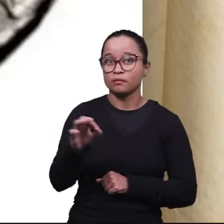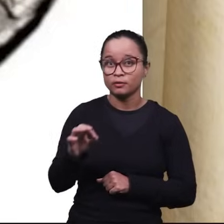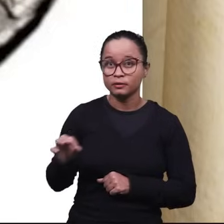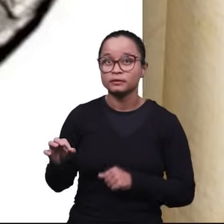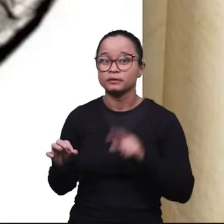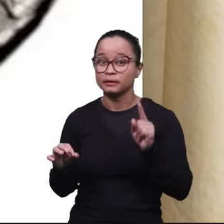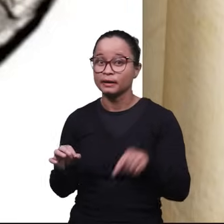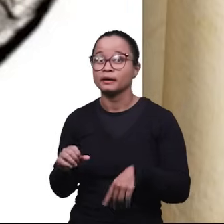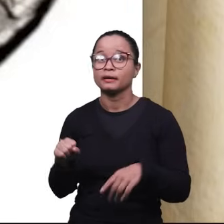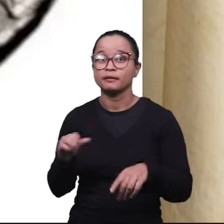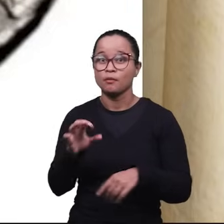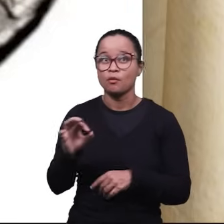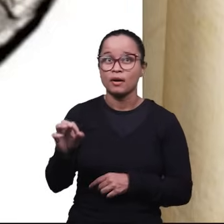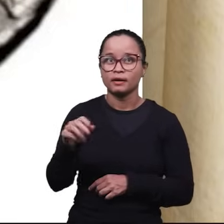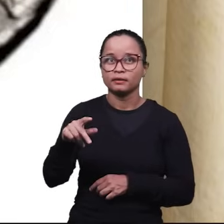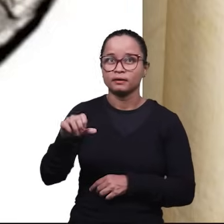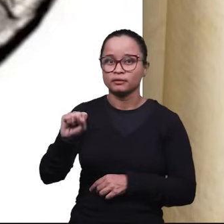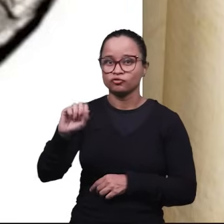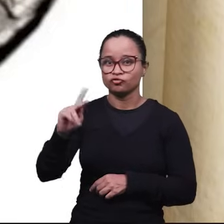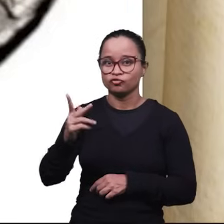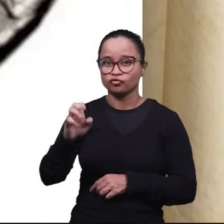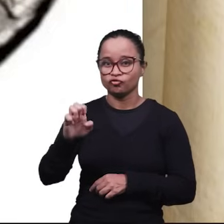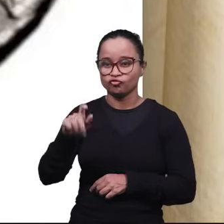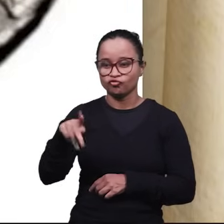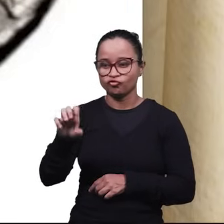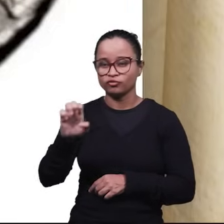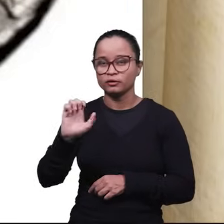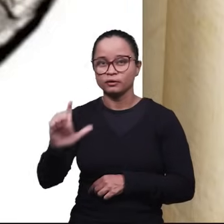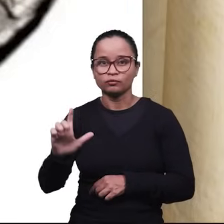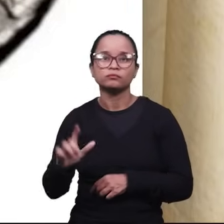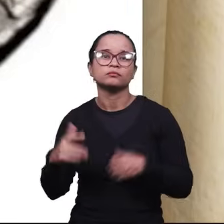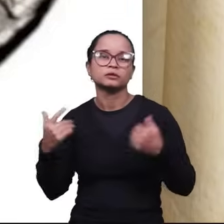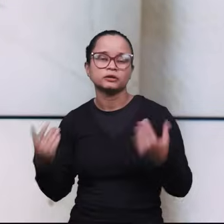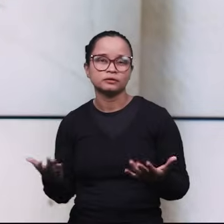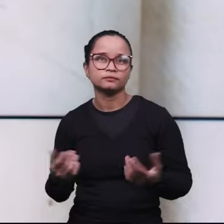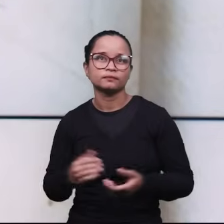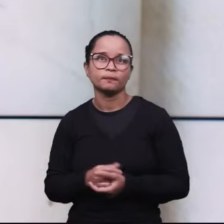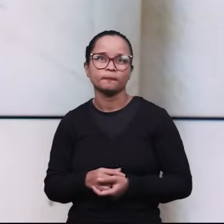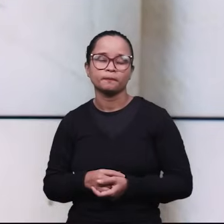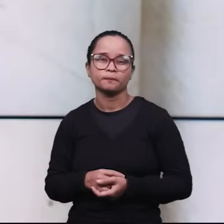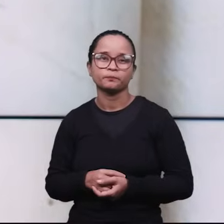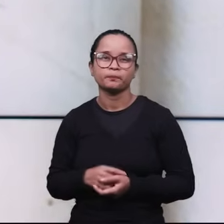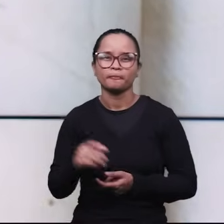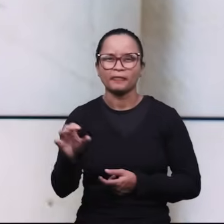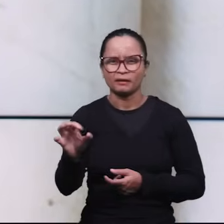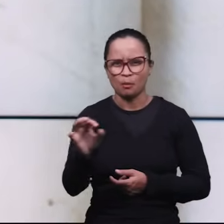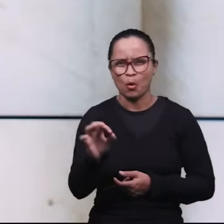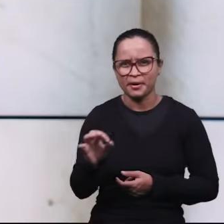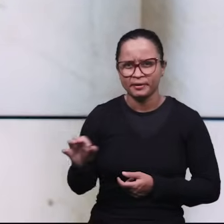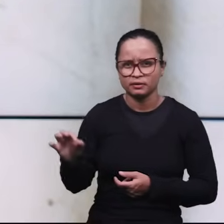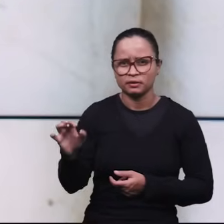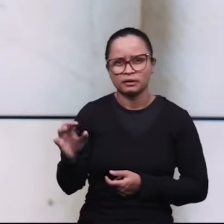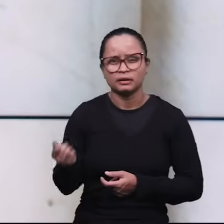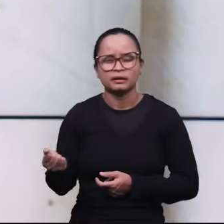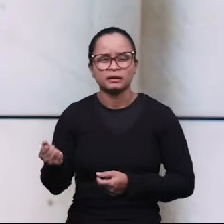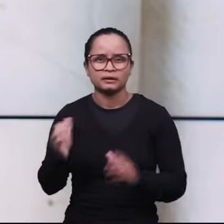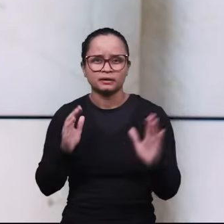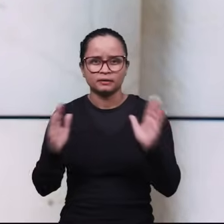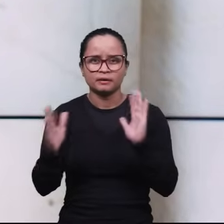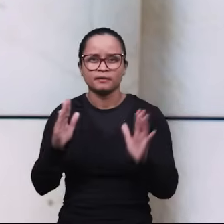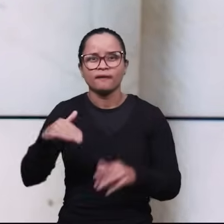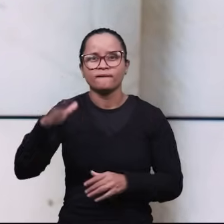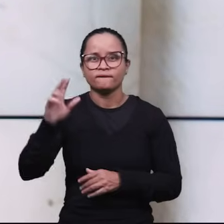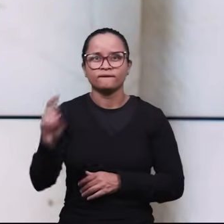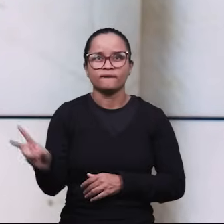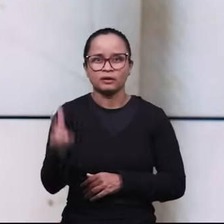Tiro, esse que vocês estão vendo aí. Então essa moeda, na época, ela tinha o maior